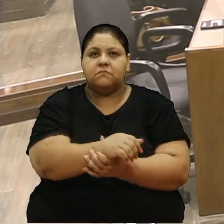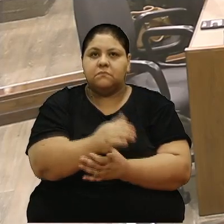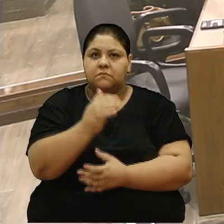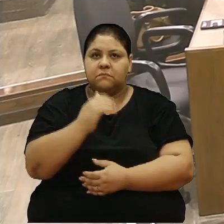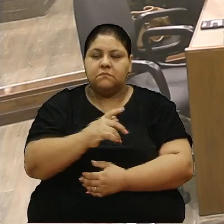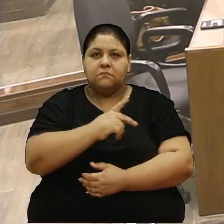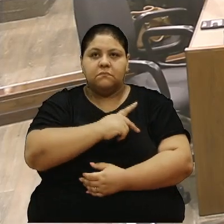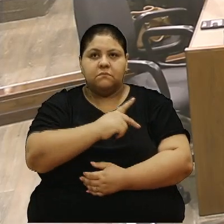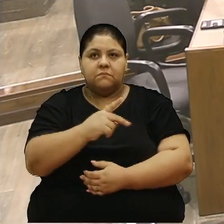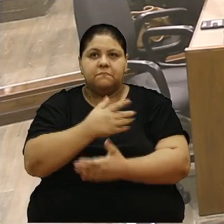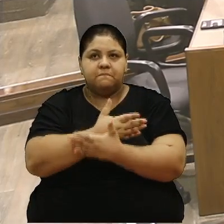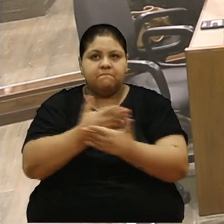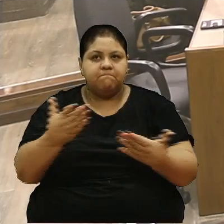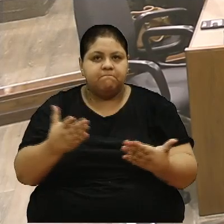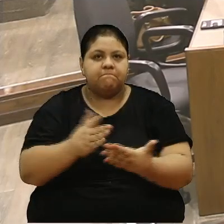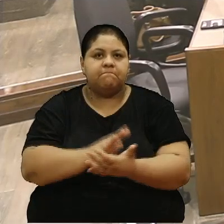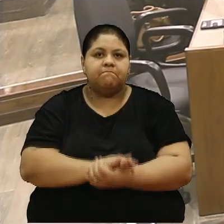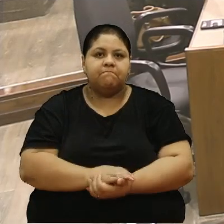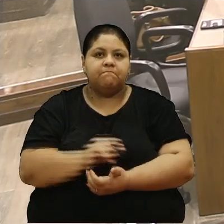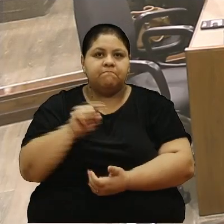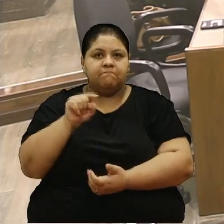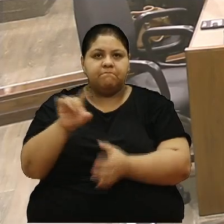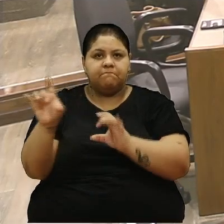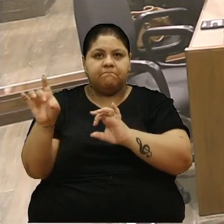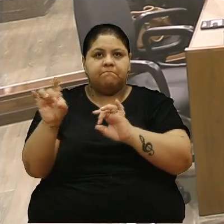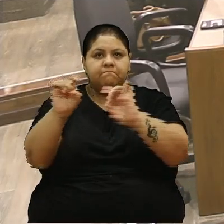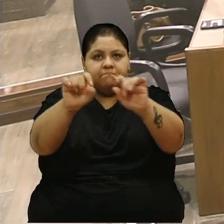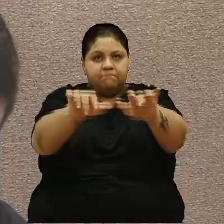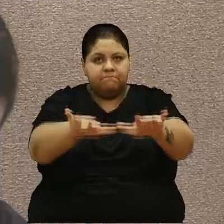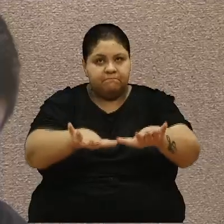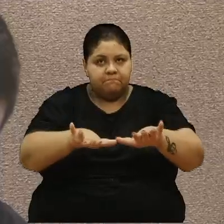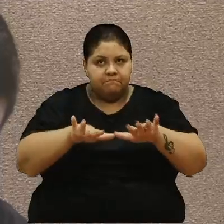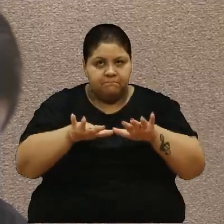Senhor presidente, nobres colegas, vocês que nos assistem aqui,